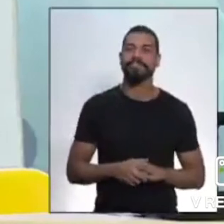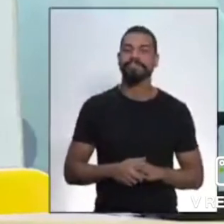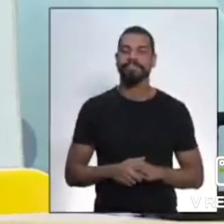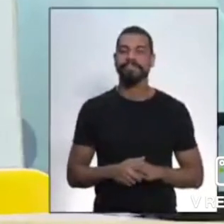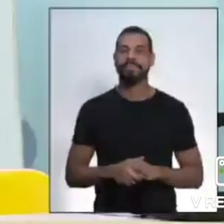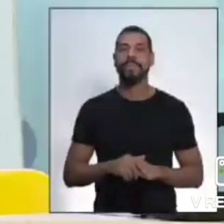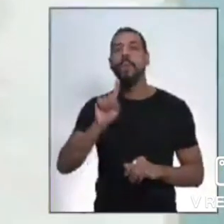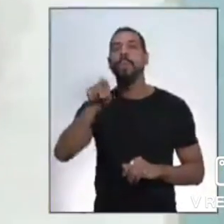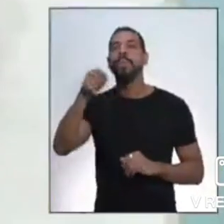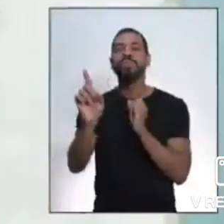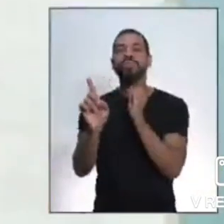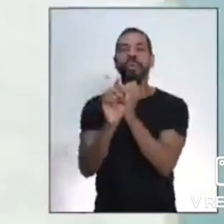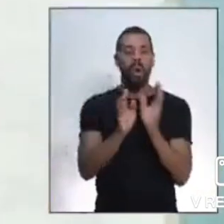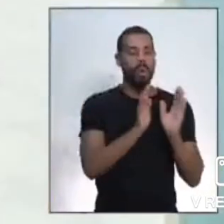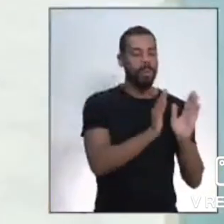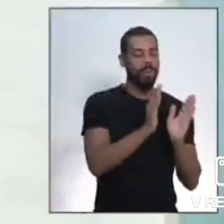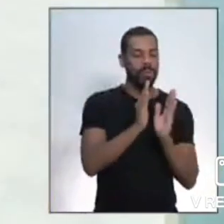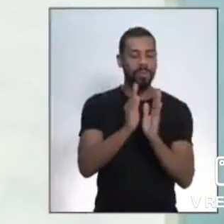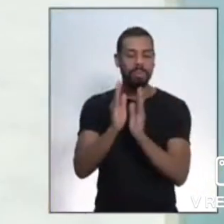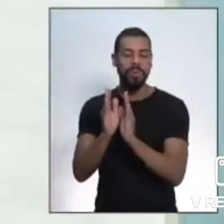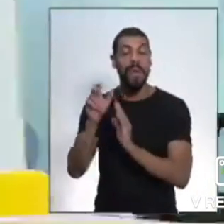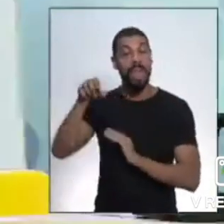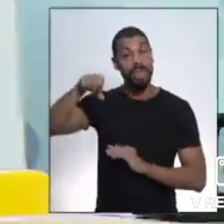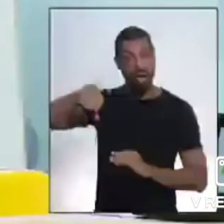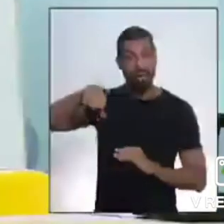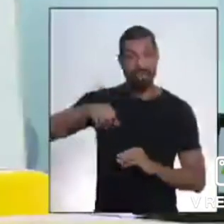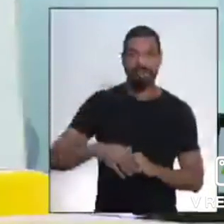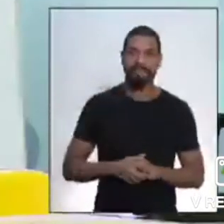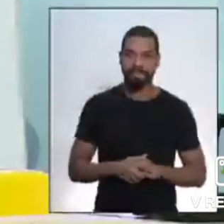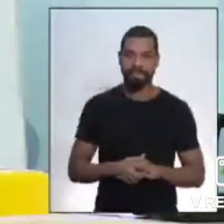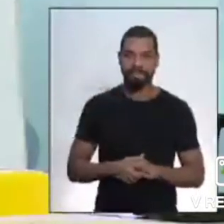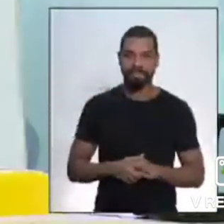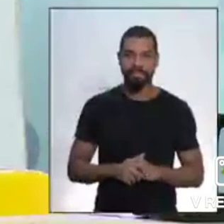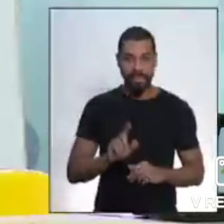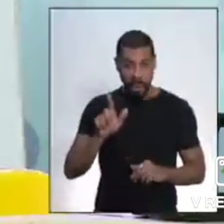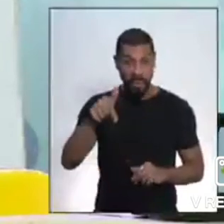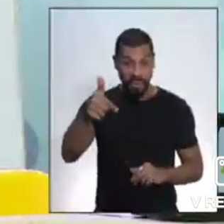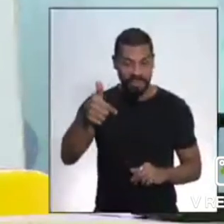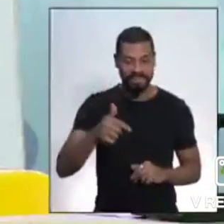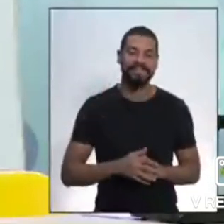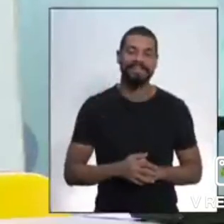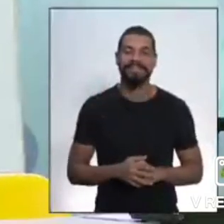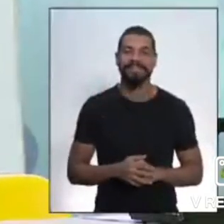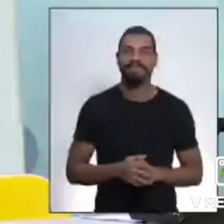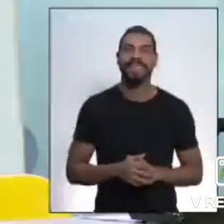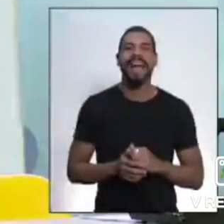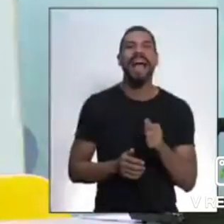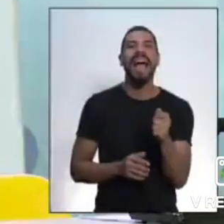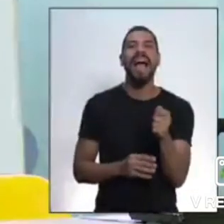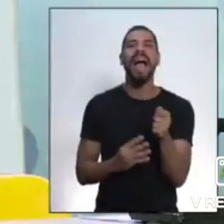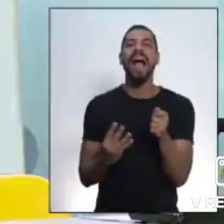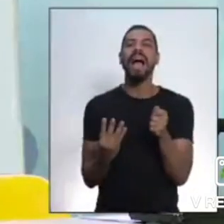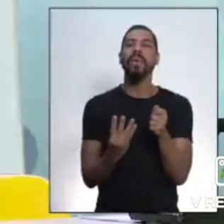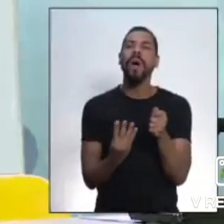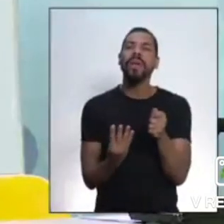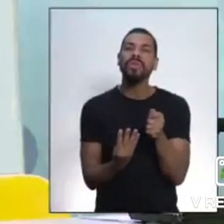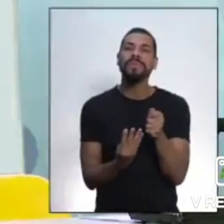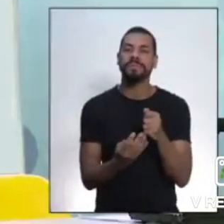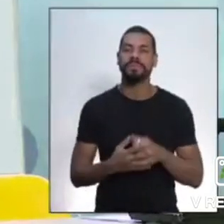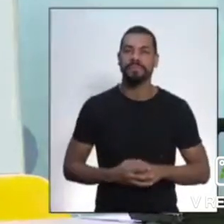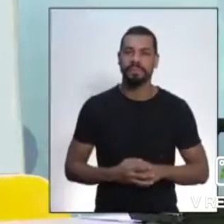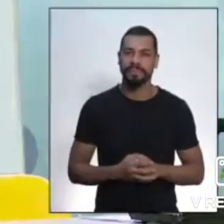próximo termo aqui da sequência dá 9. Vamos para o próximo. Meu A4,